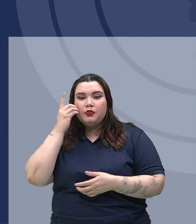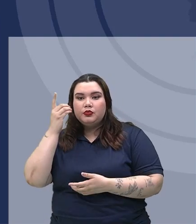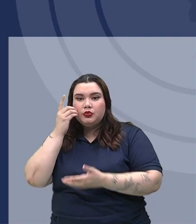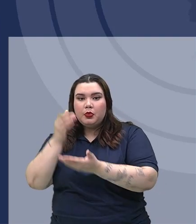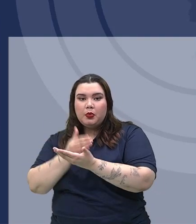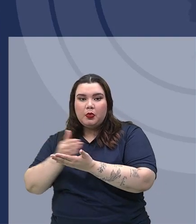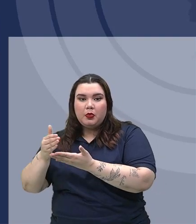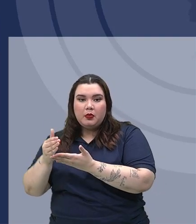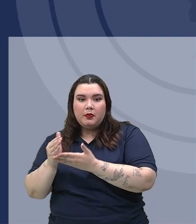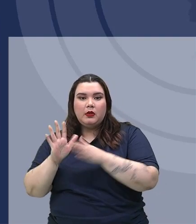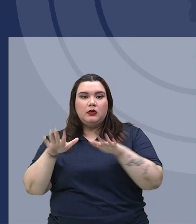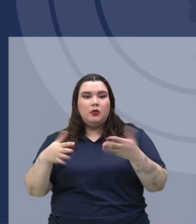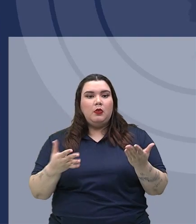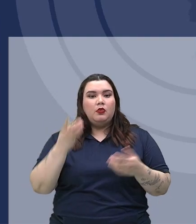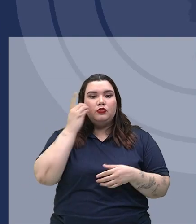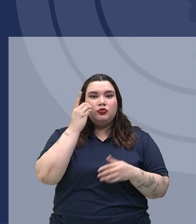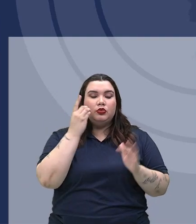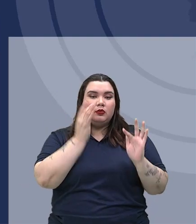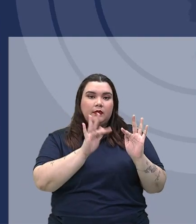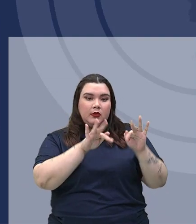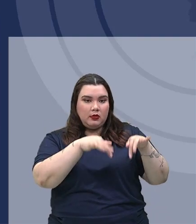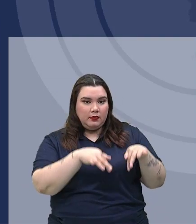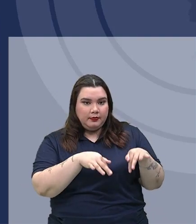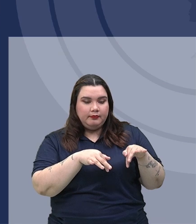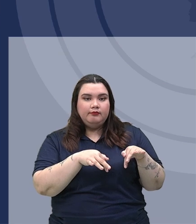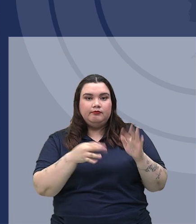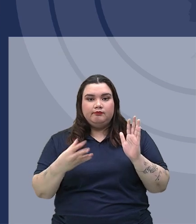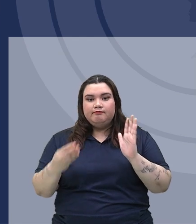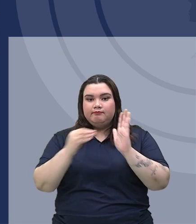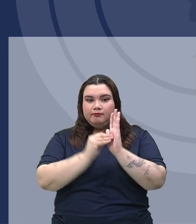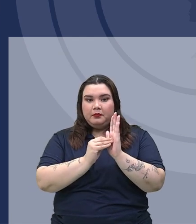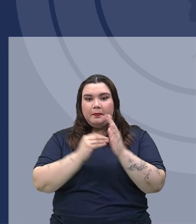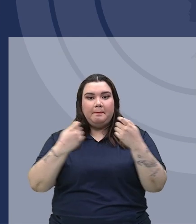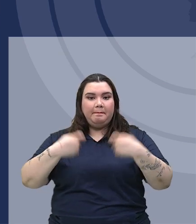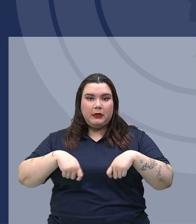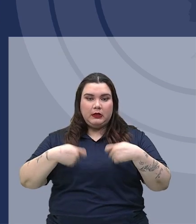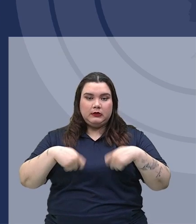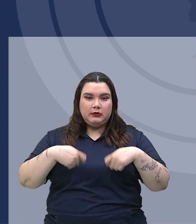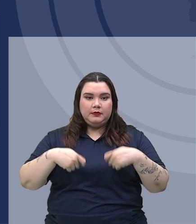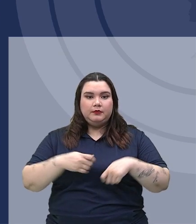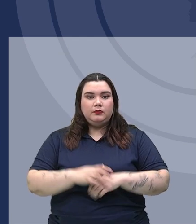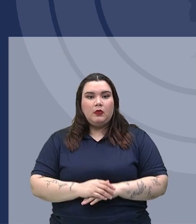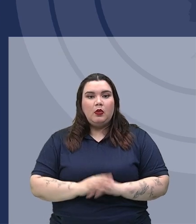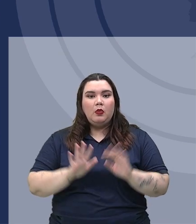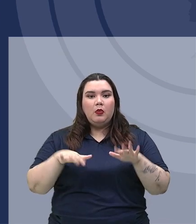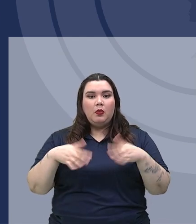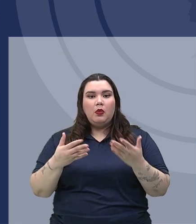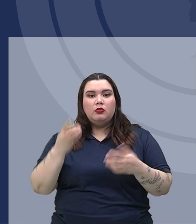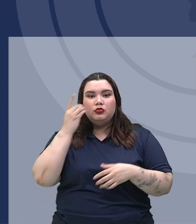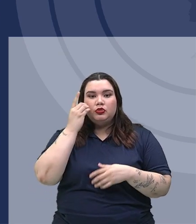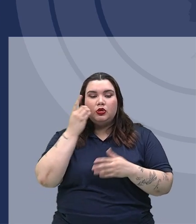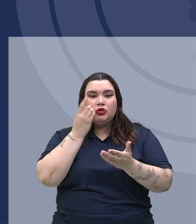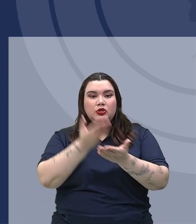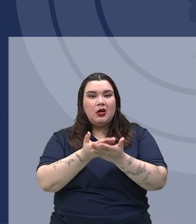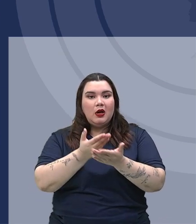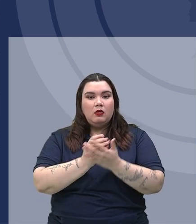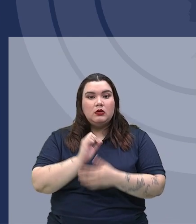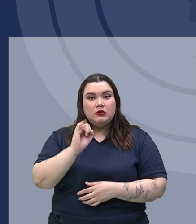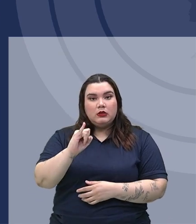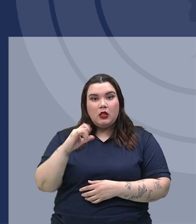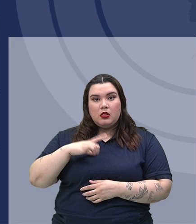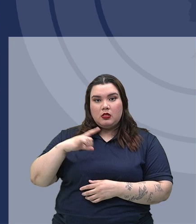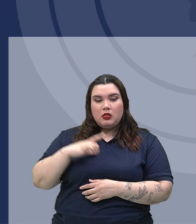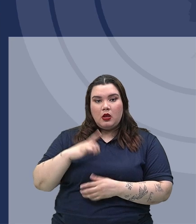Isso aqui você vai ter que registrar lá no seu diário físico. As datas assíncronas, se houver, vai